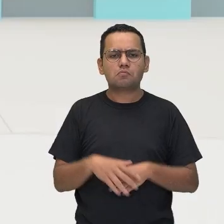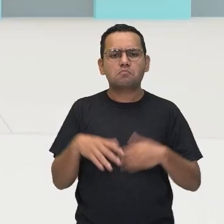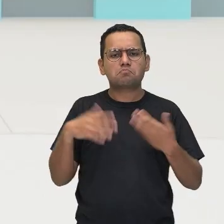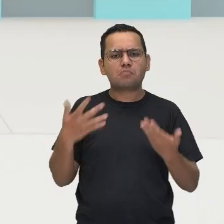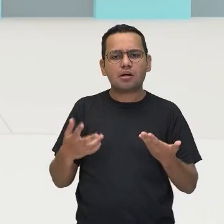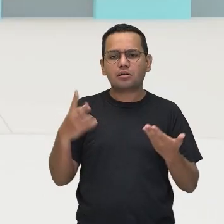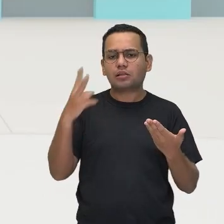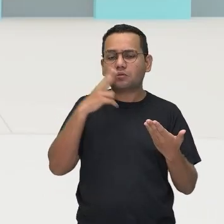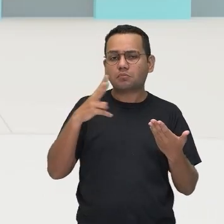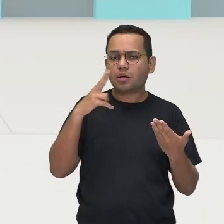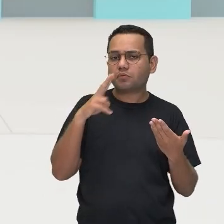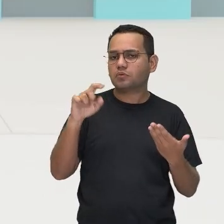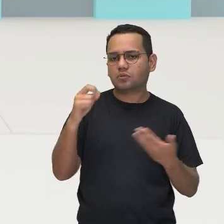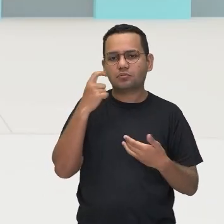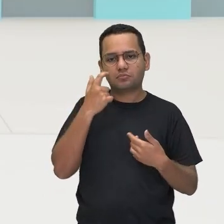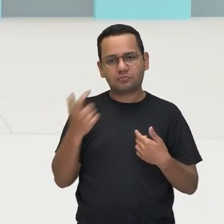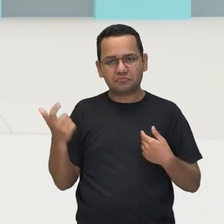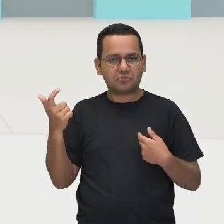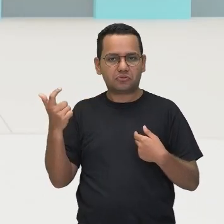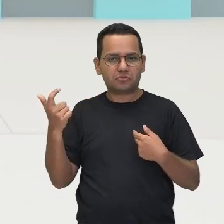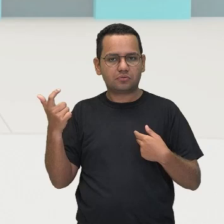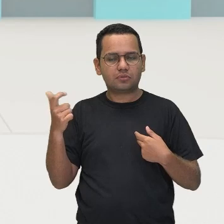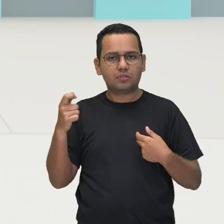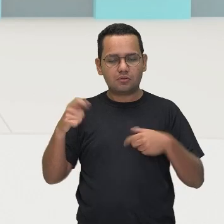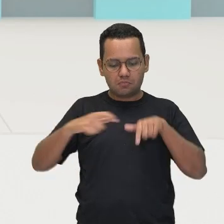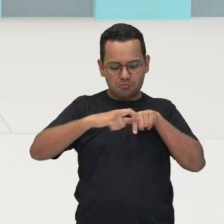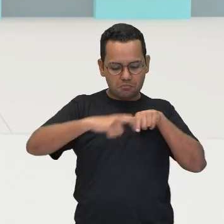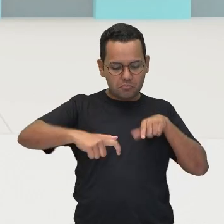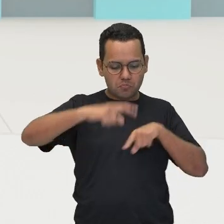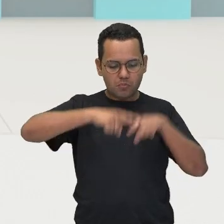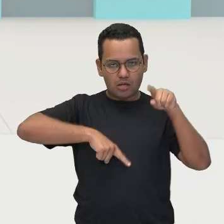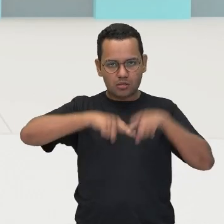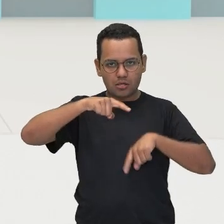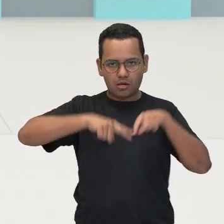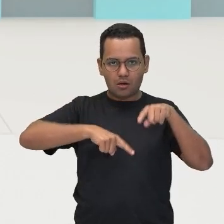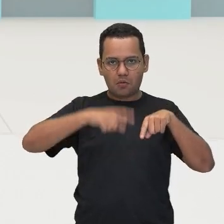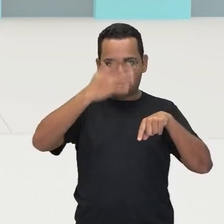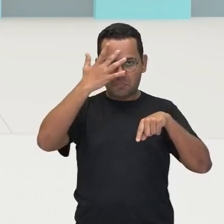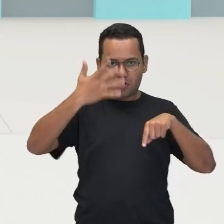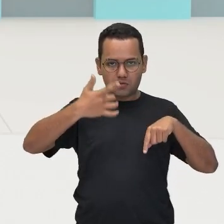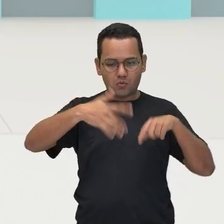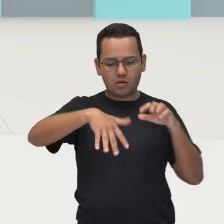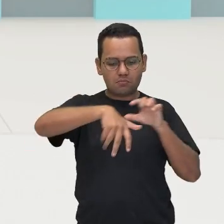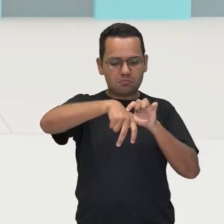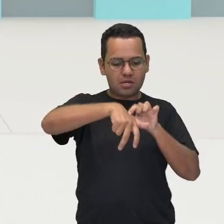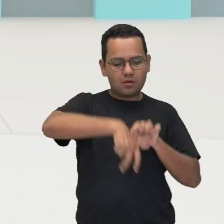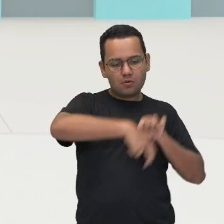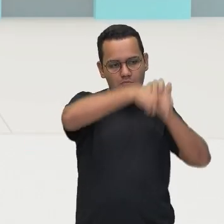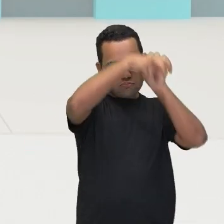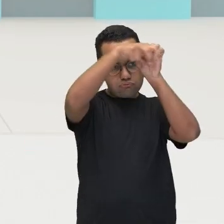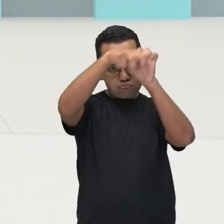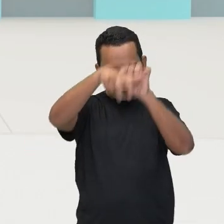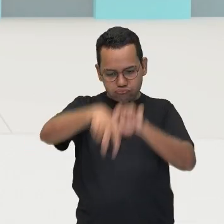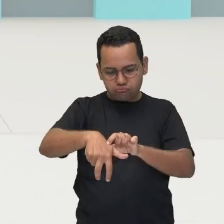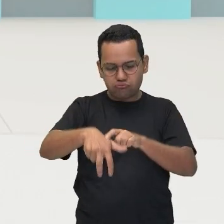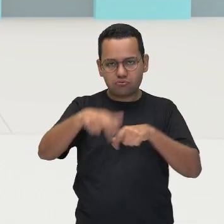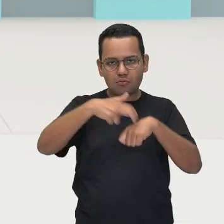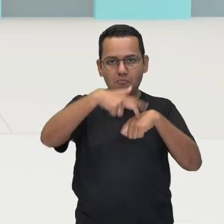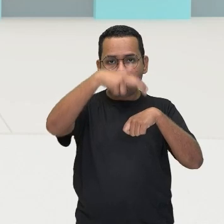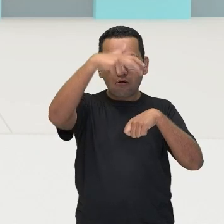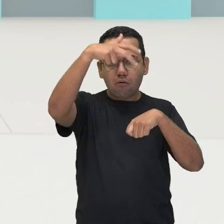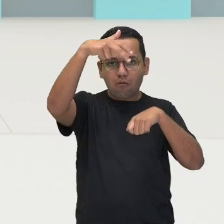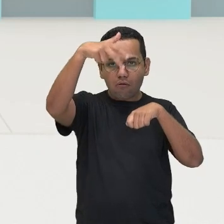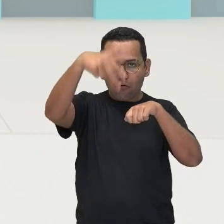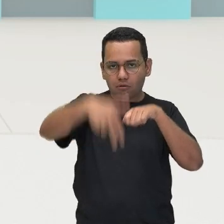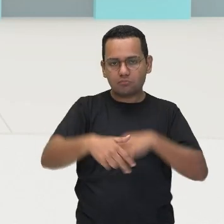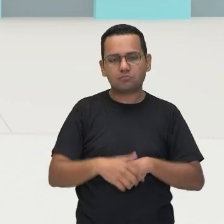eh o bug Jump né que é esse salto aí livre né preso na verdade com esse equipamento de segurança